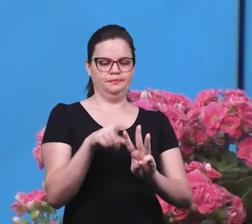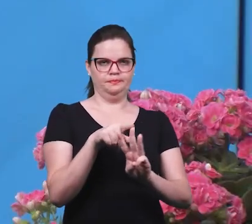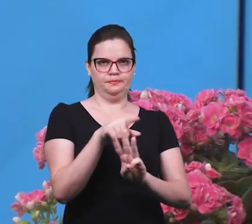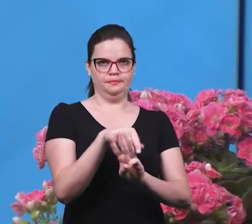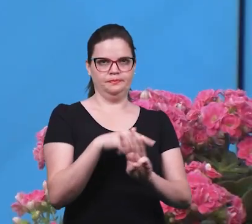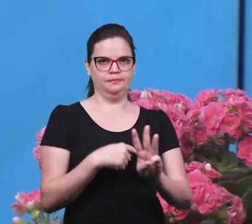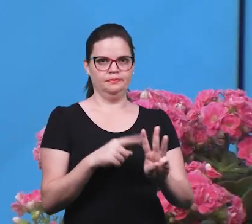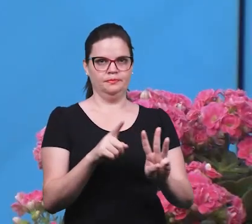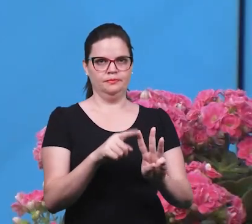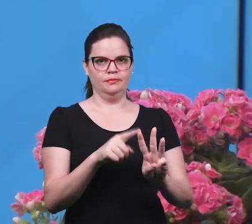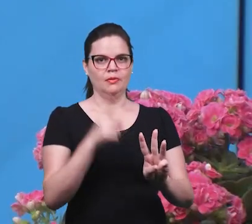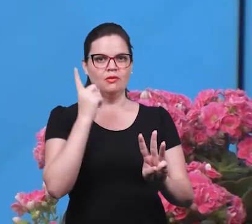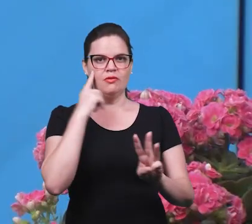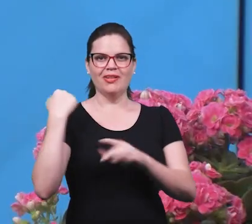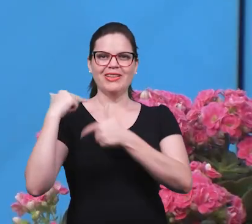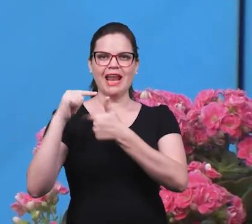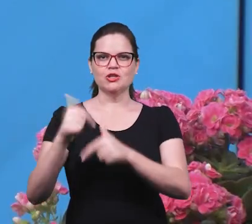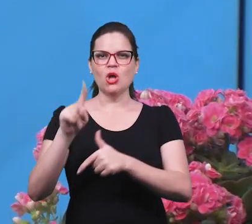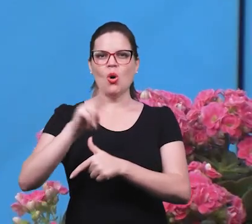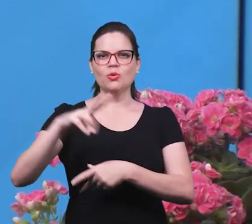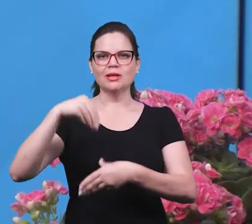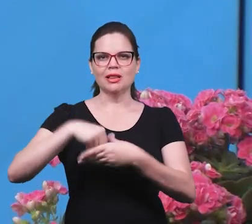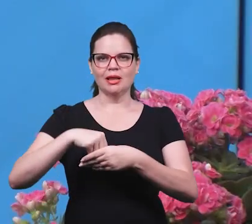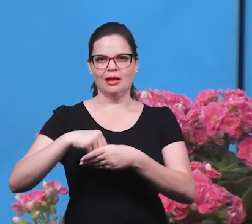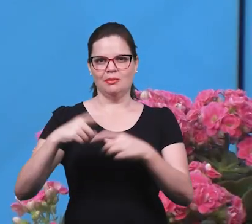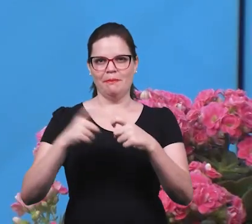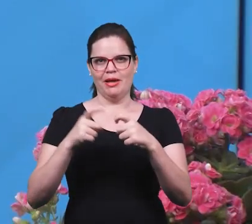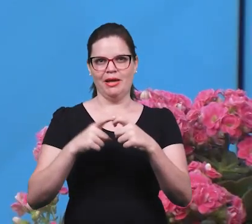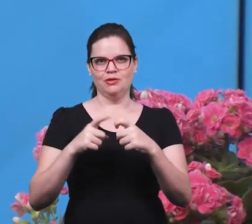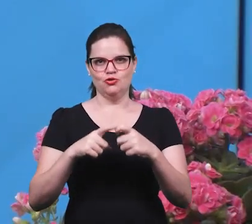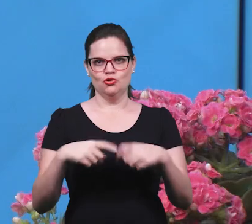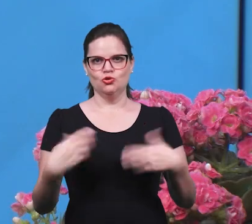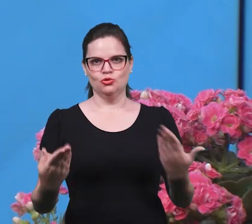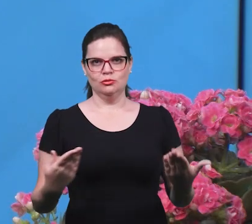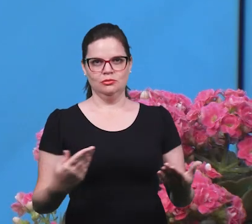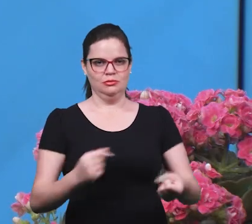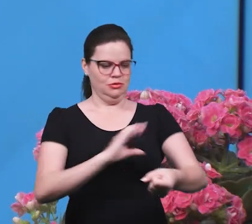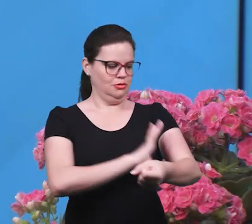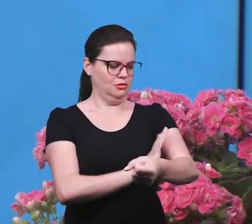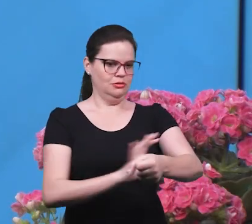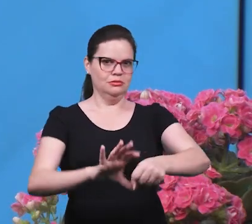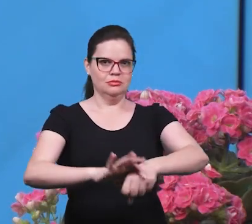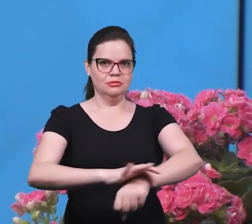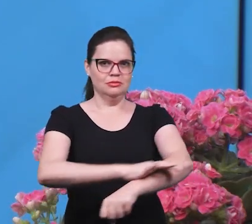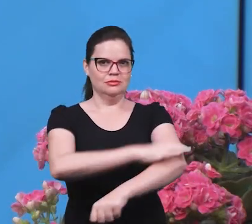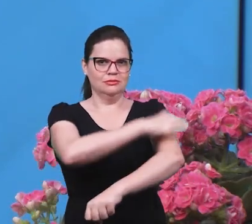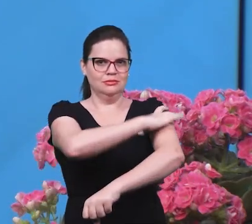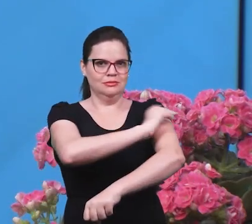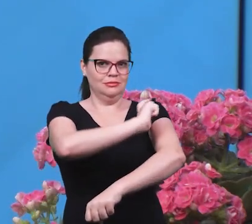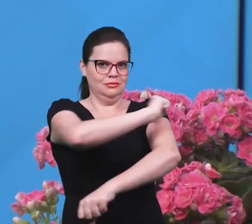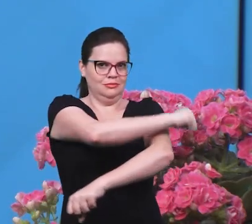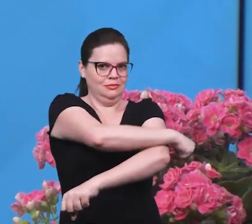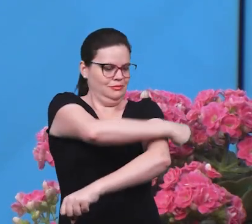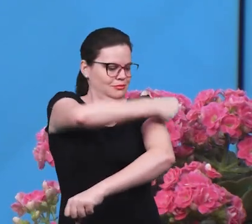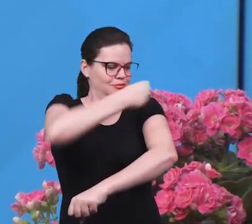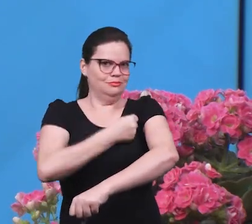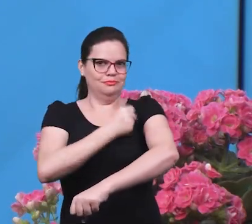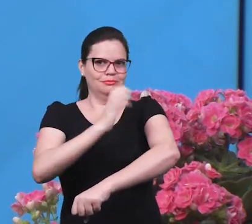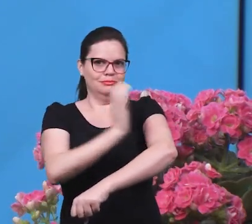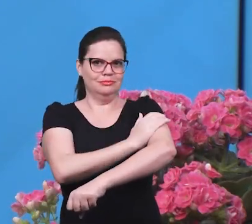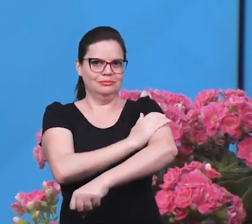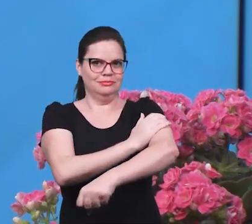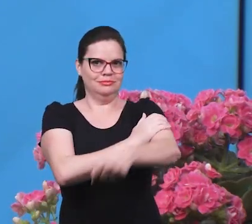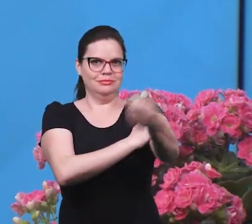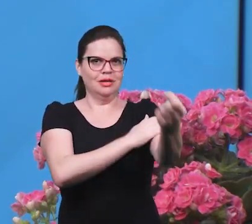Existe aquele aparelho tradicional, né? O nome é esfigmomanômetro, né? E você precisa colocar no